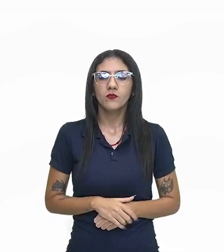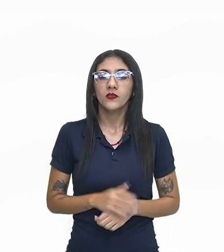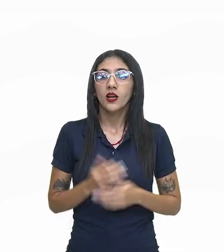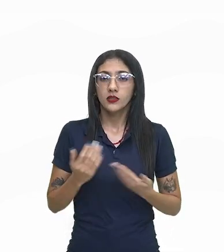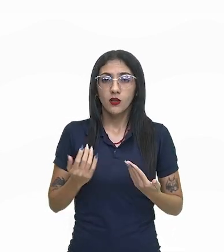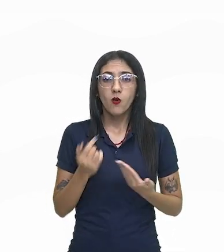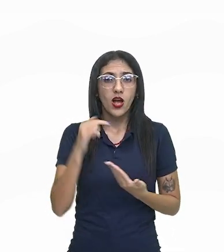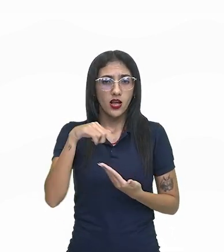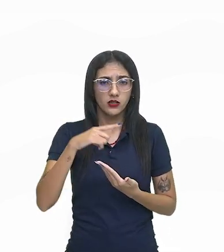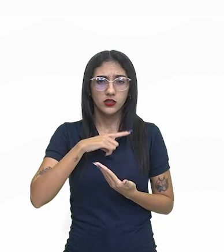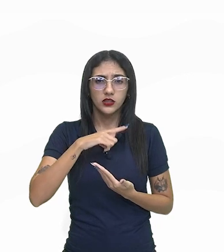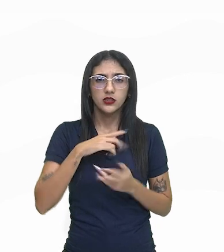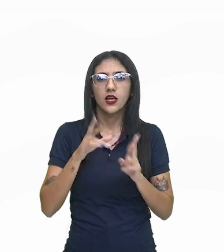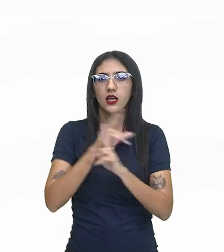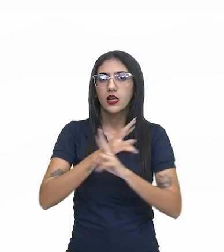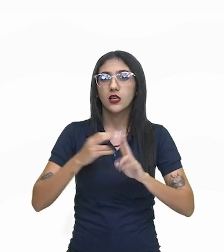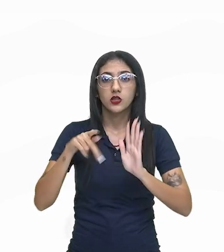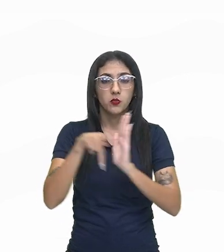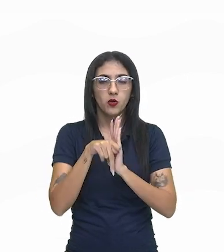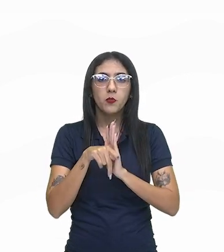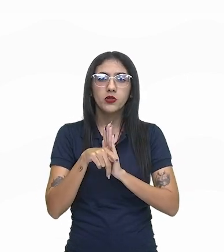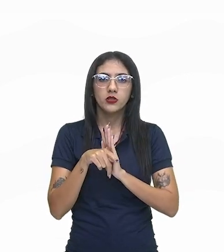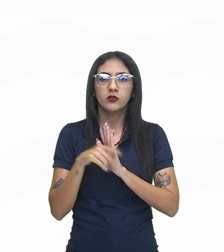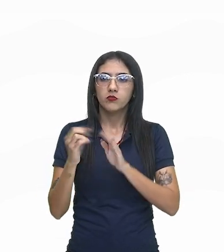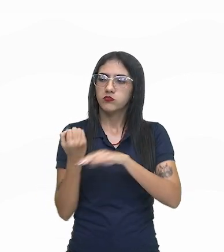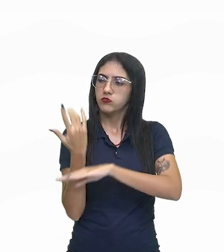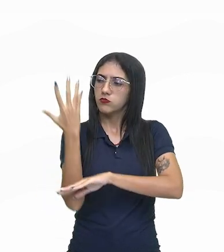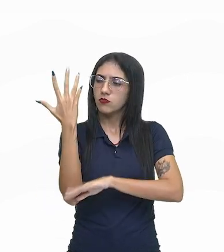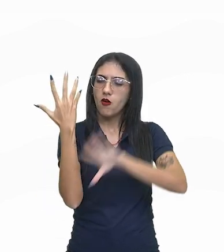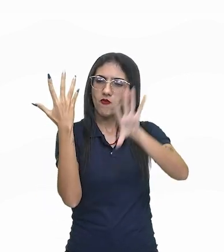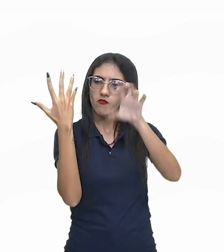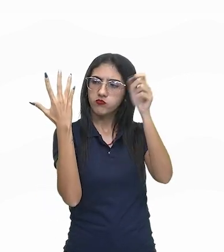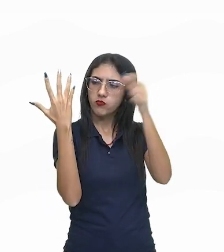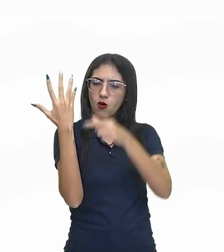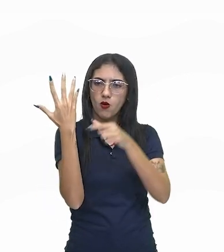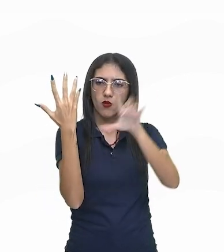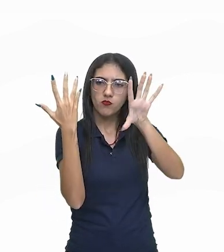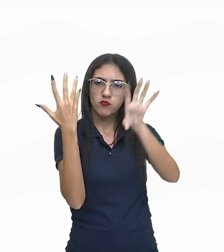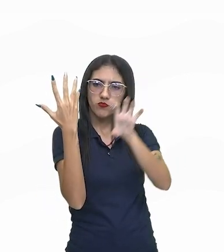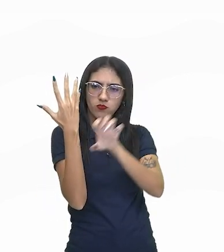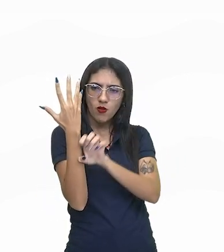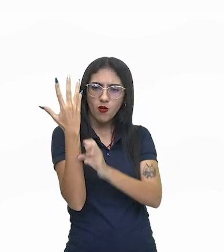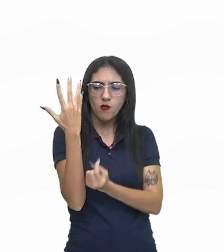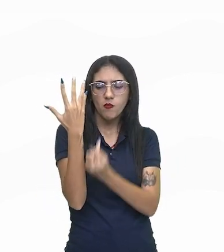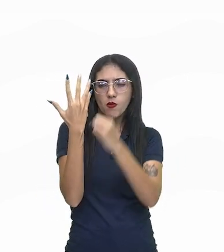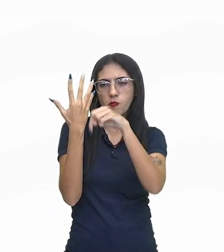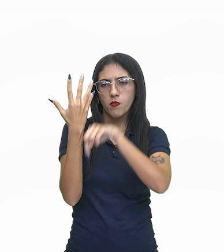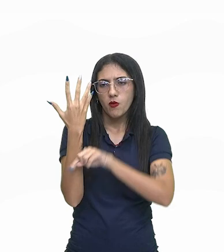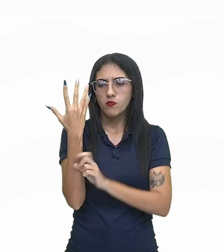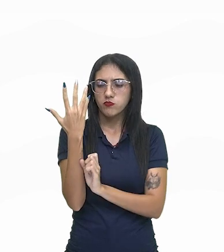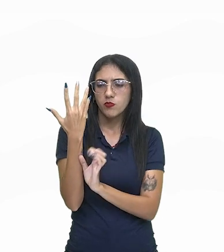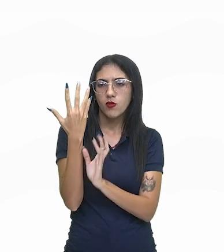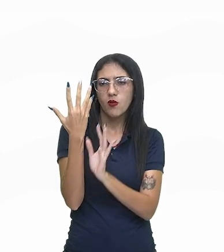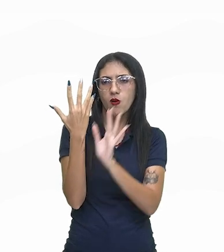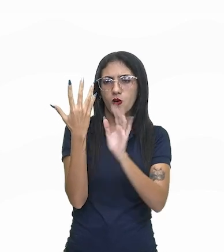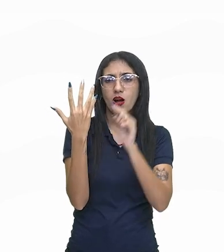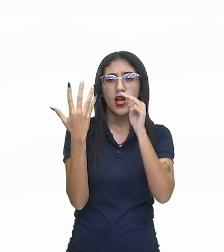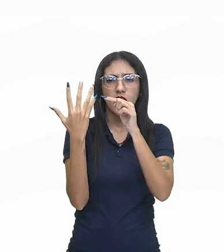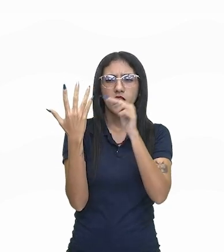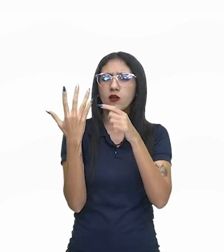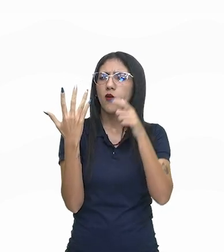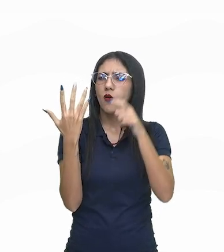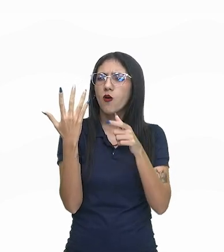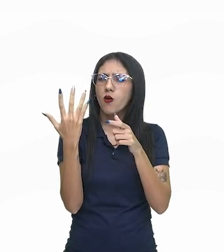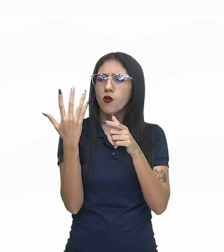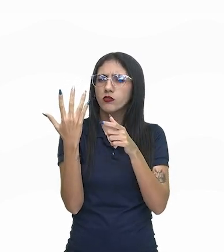são relacionadas com o processo de fotossíntese e nas plantas são encontradas principalmente nas folhas. Quando